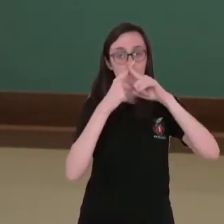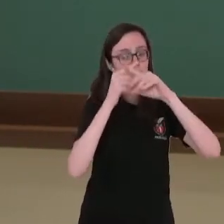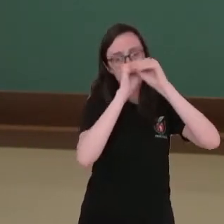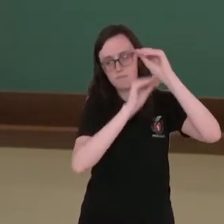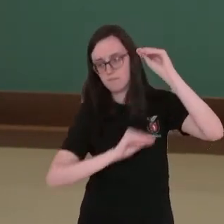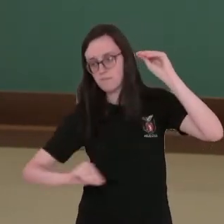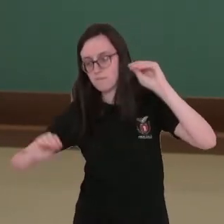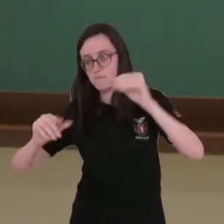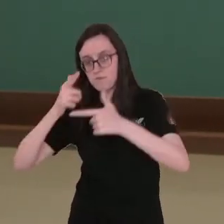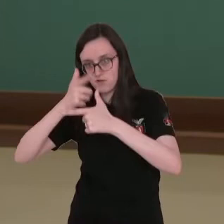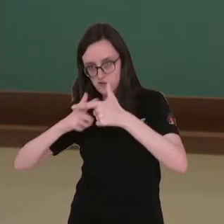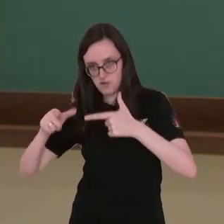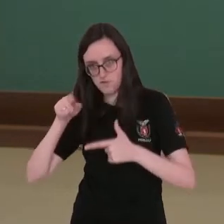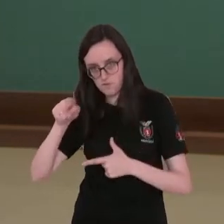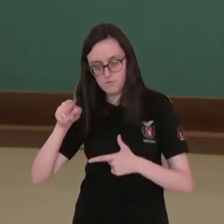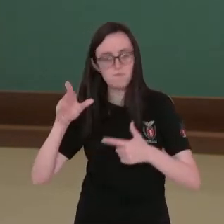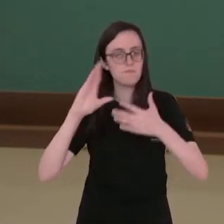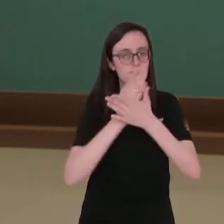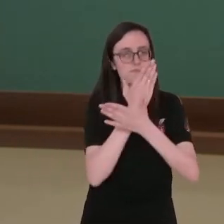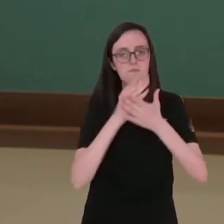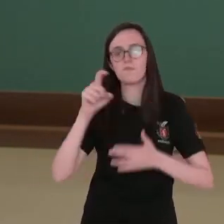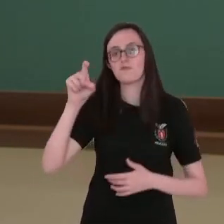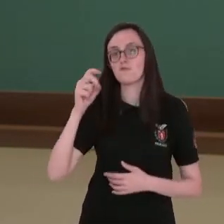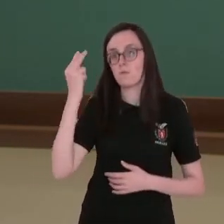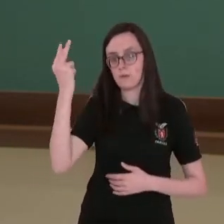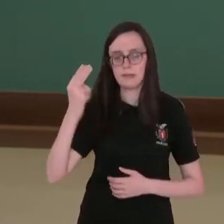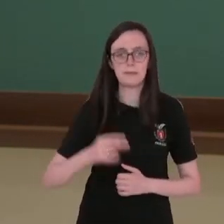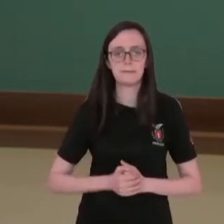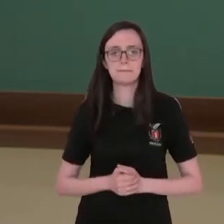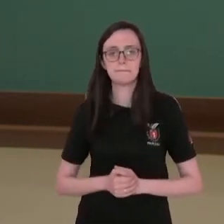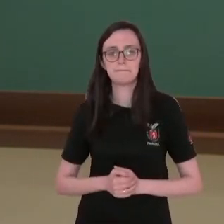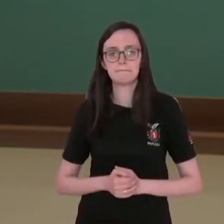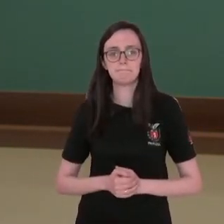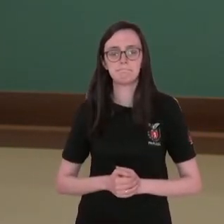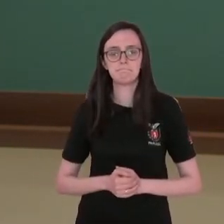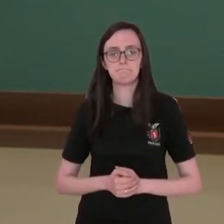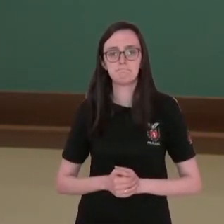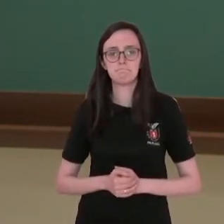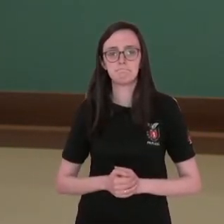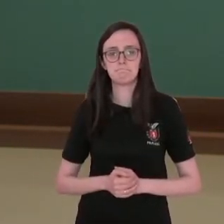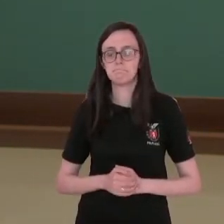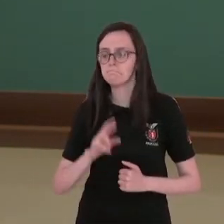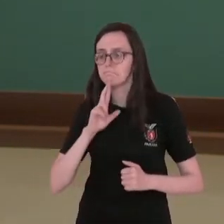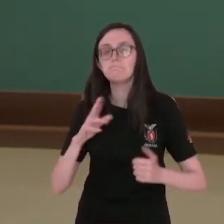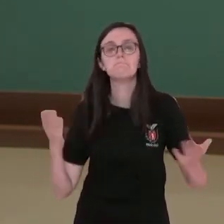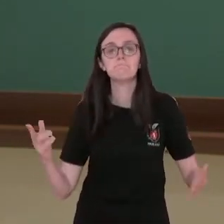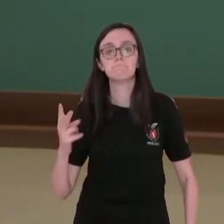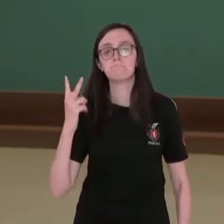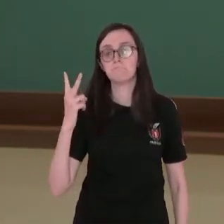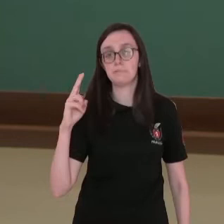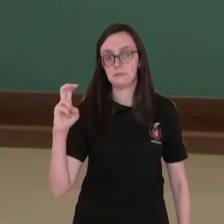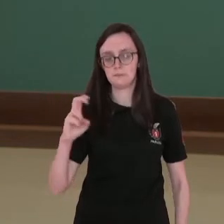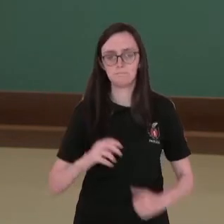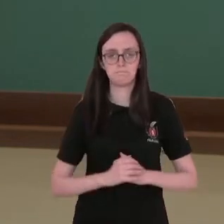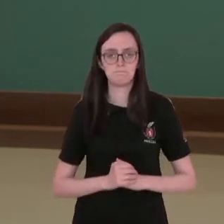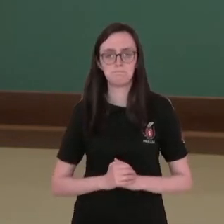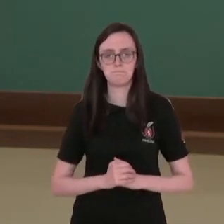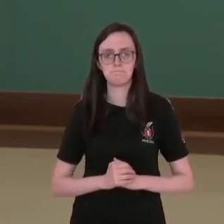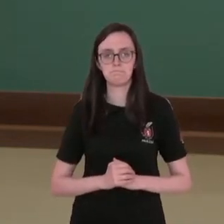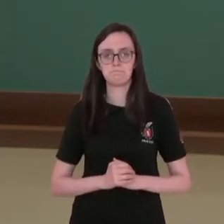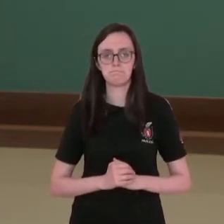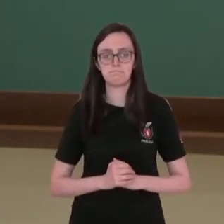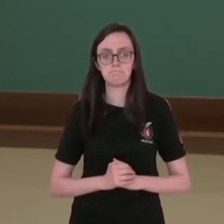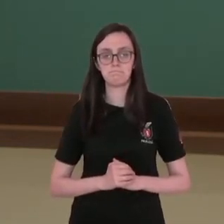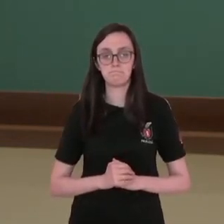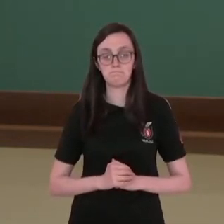passará dividindo, isolo o x². Obtenho, então, 25. E como ele está ao quadrado, eu